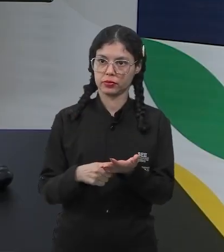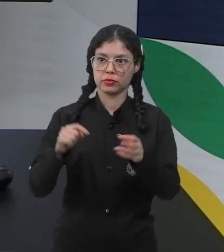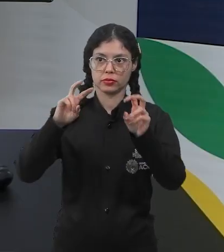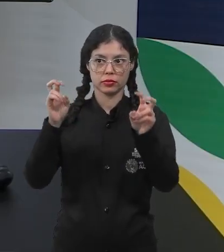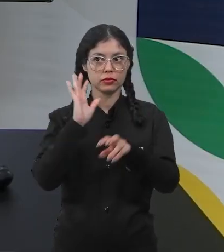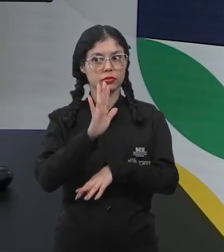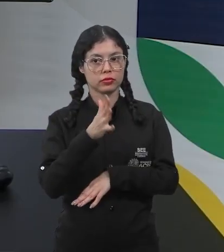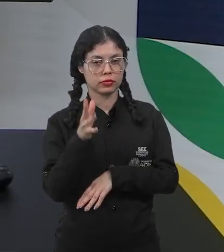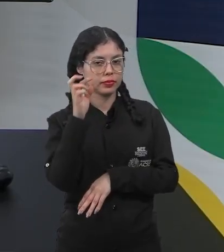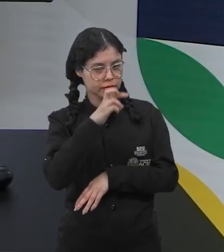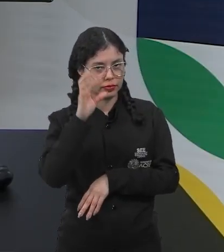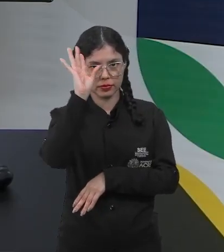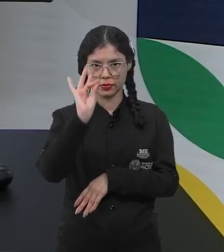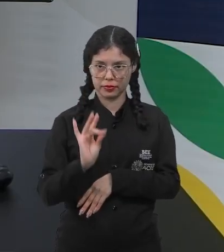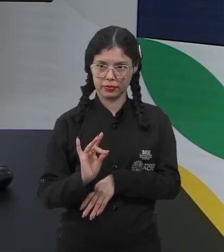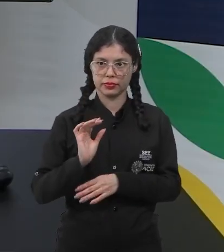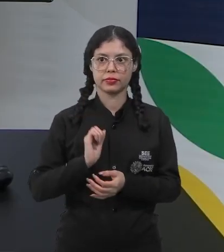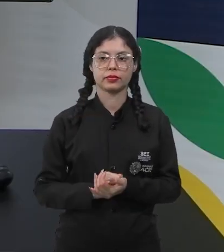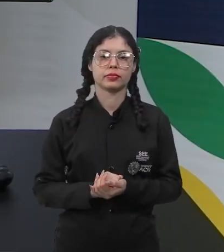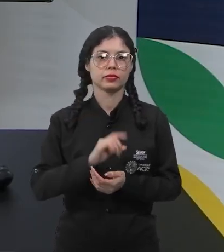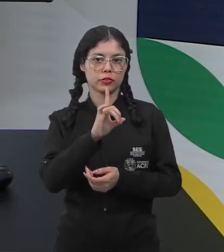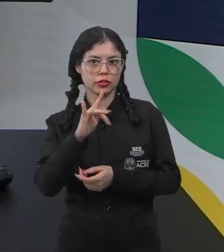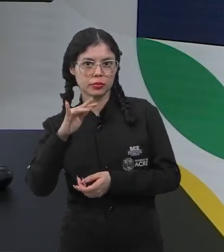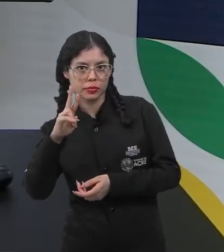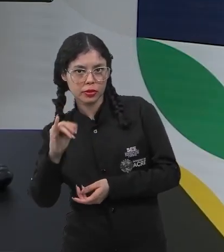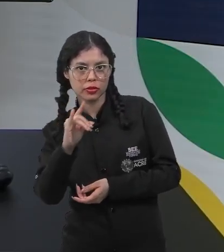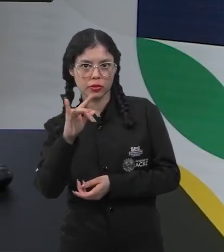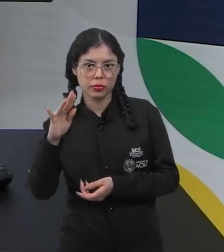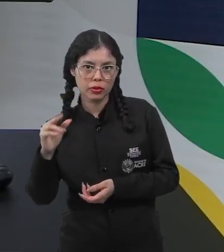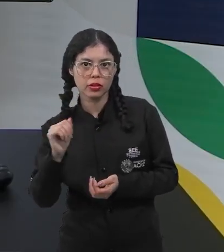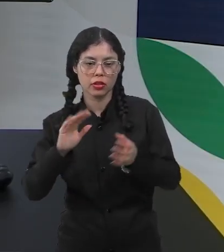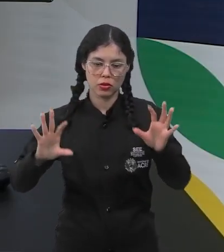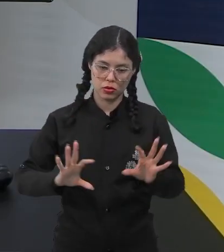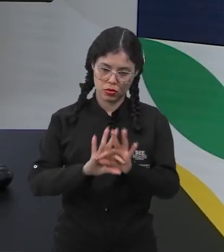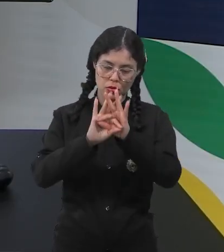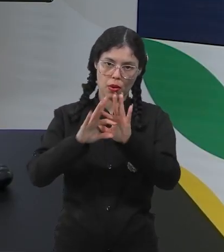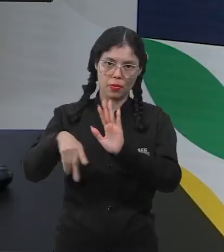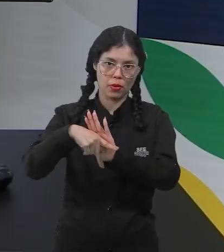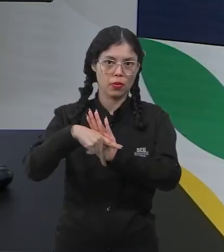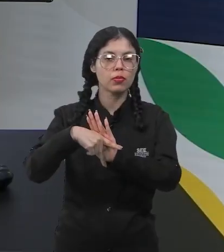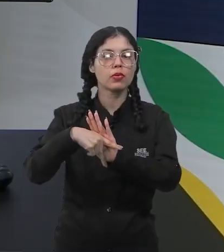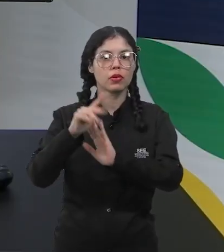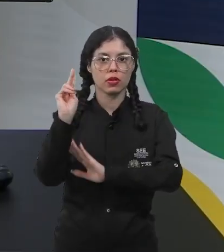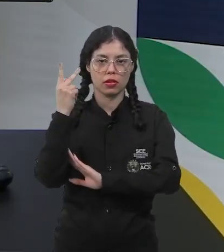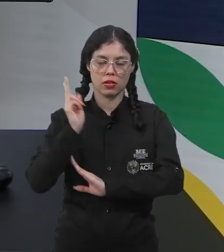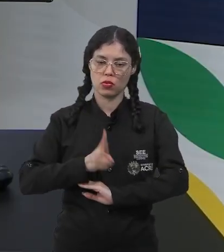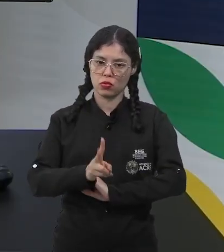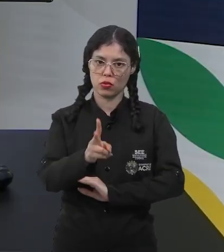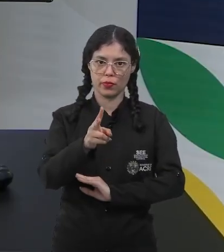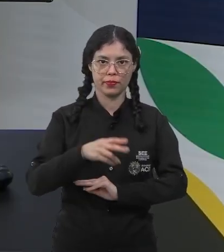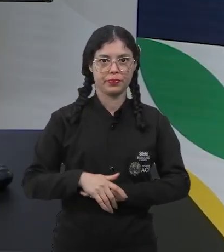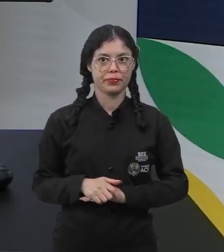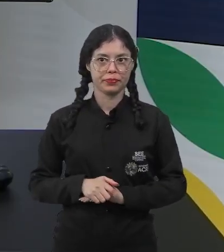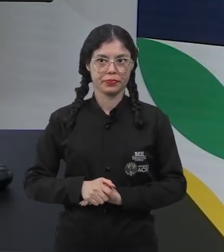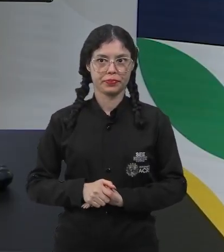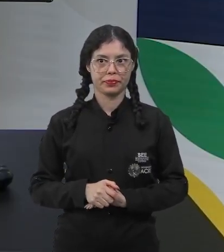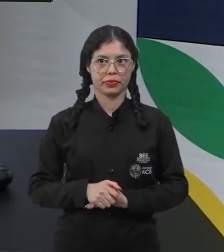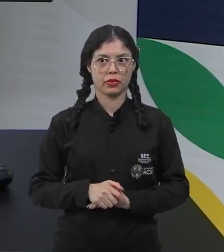a gente já analisou, tá? Dipolo, ligação de hidrogênio e assim sucessivamente.